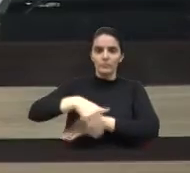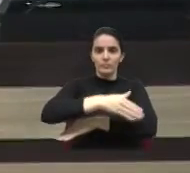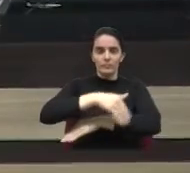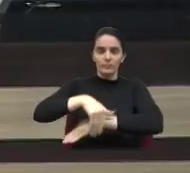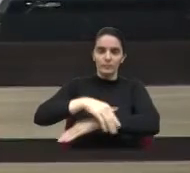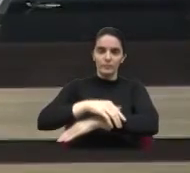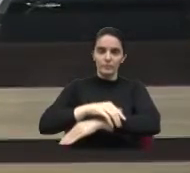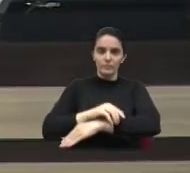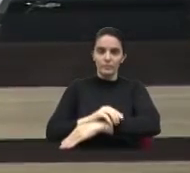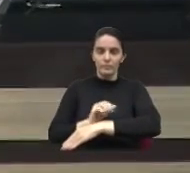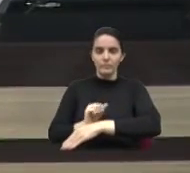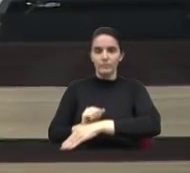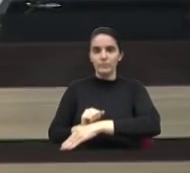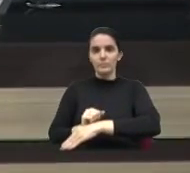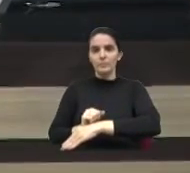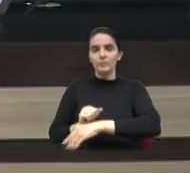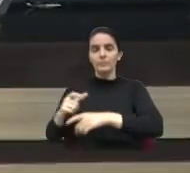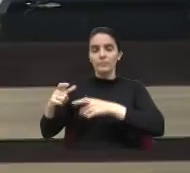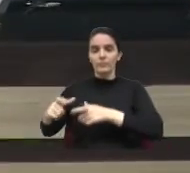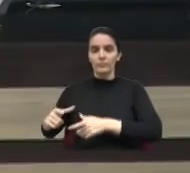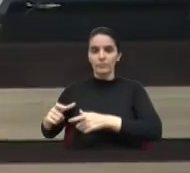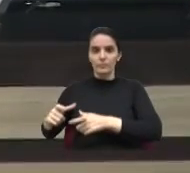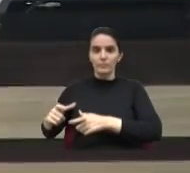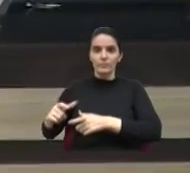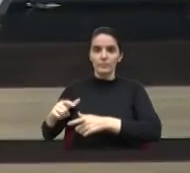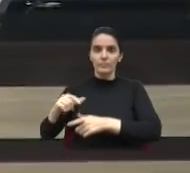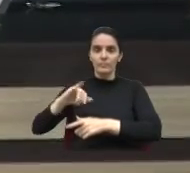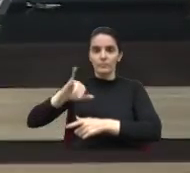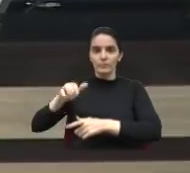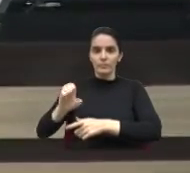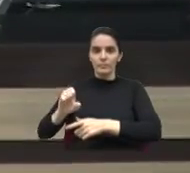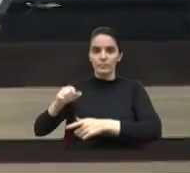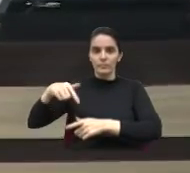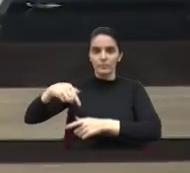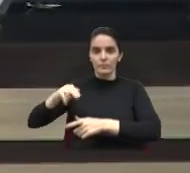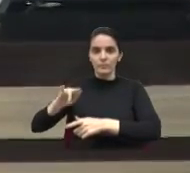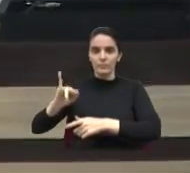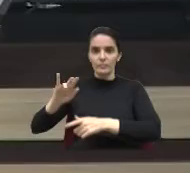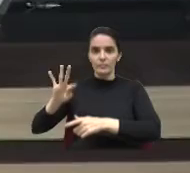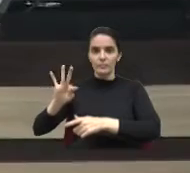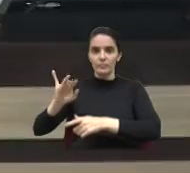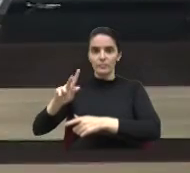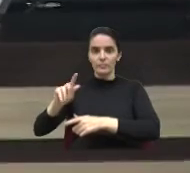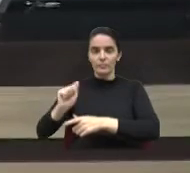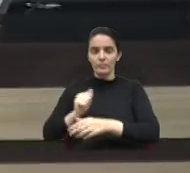Luiz Maldonado, no bairro Jardim Jequitibás, de inscrição cadastral número